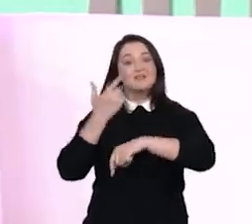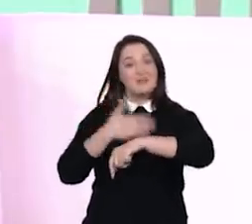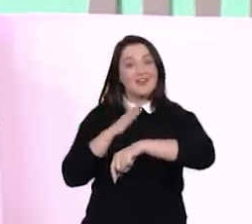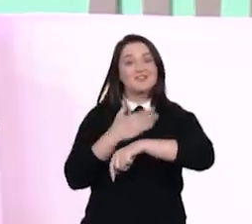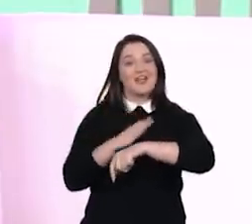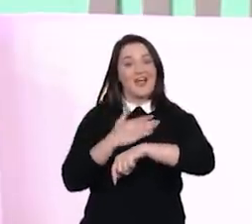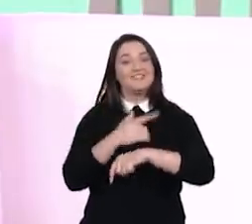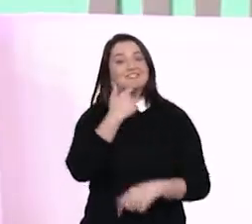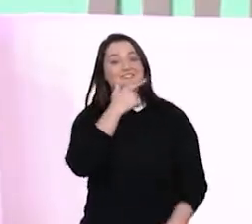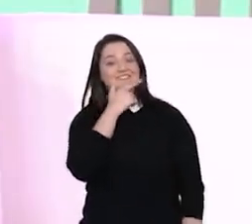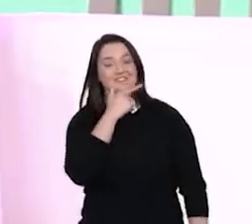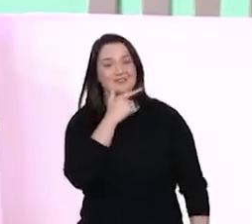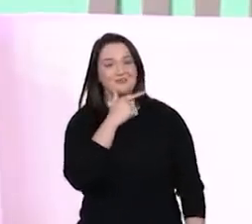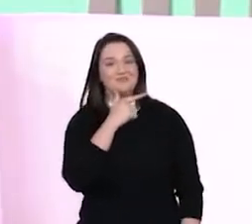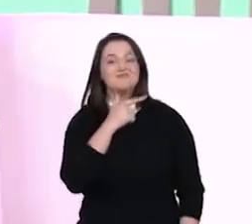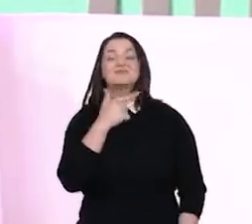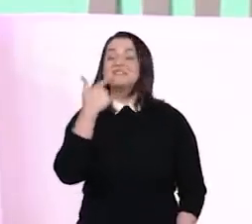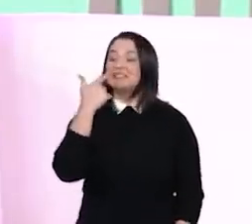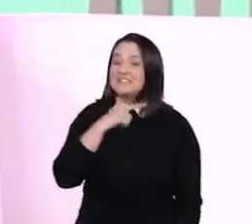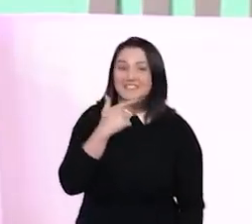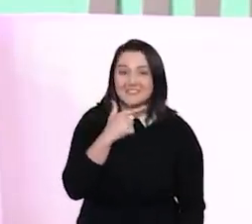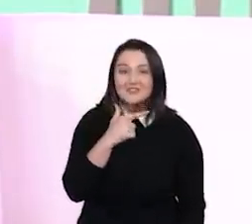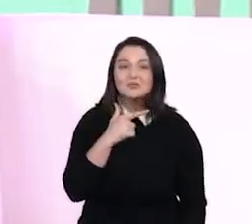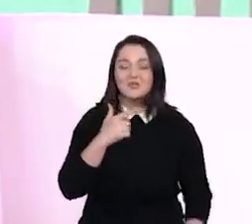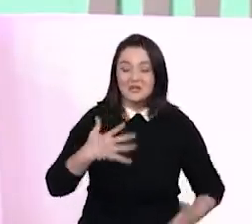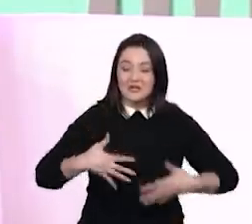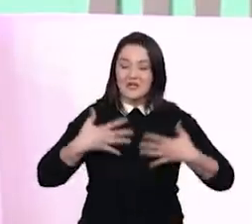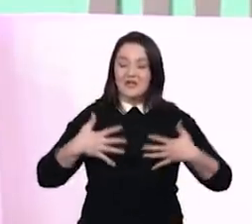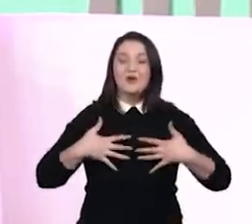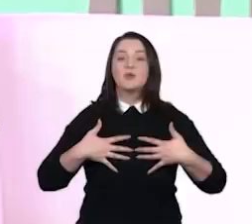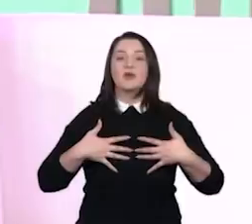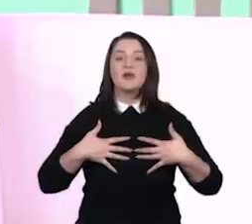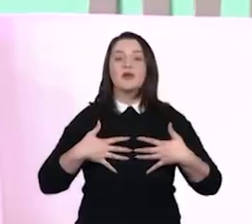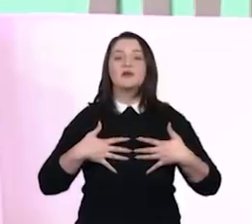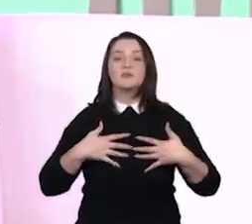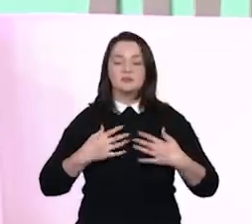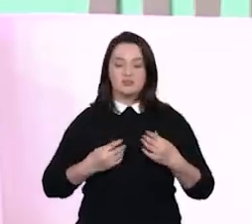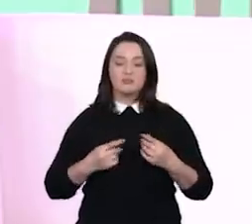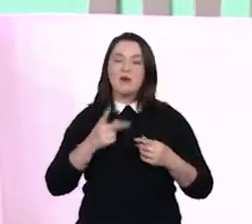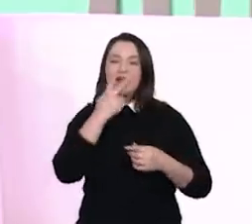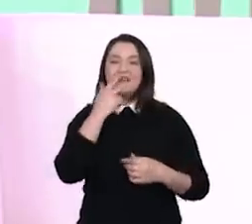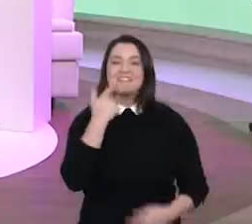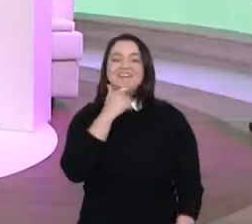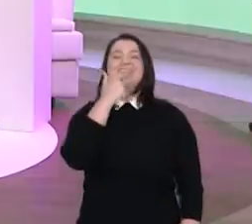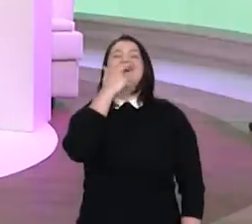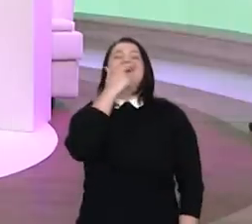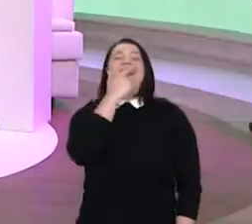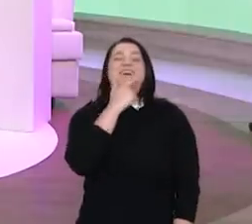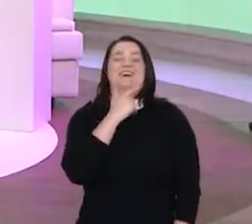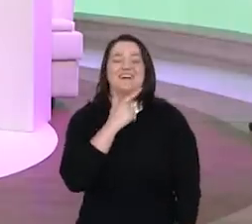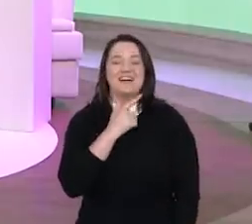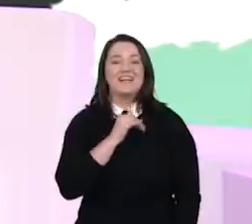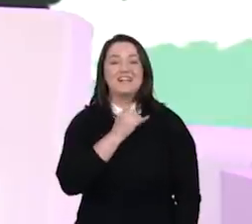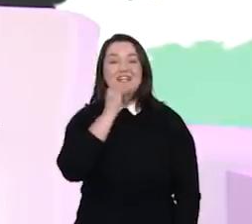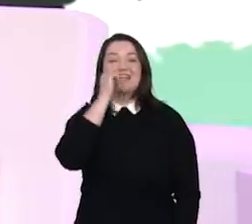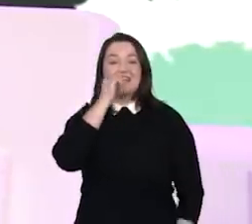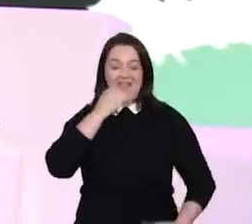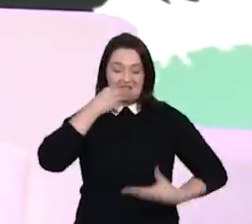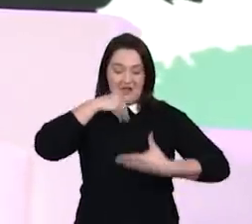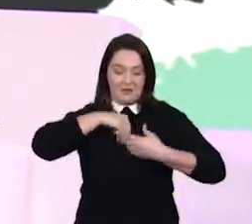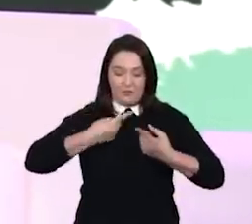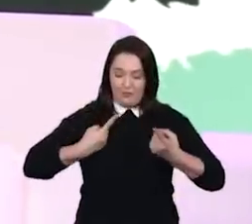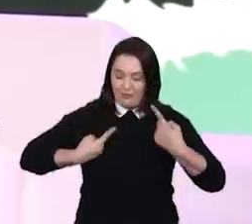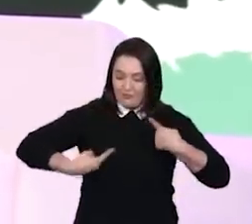tem o conhecimento, mas o riso estimula a produção de substâncias como, por exemplo, a endorfina, que